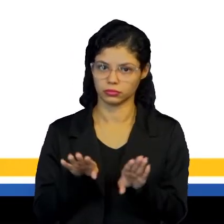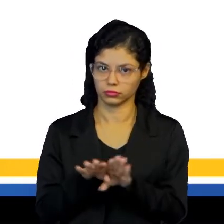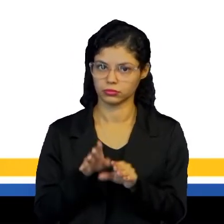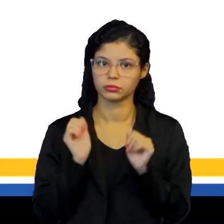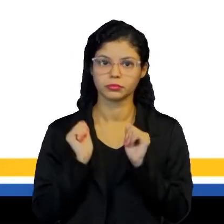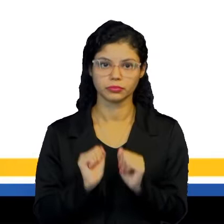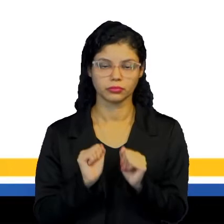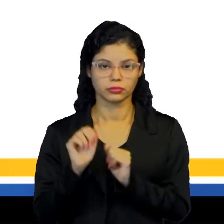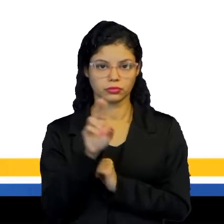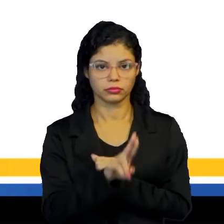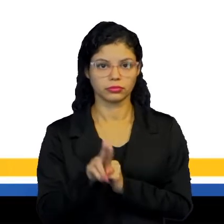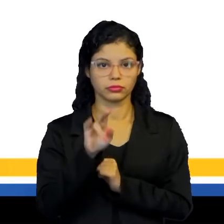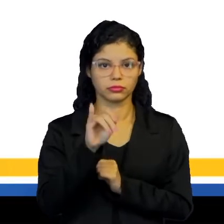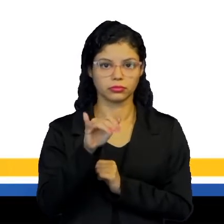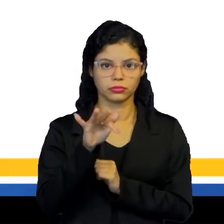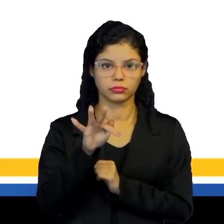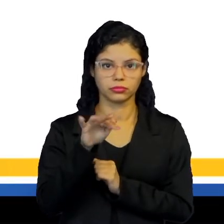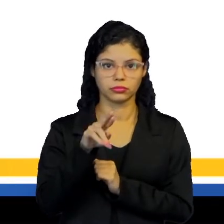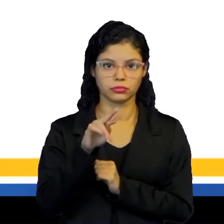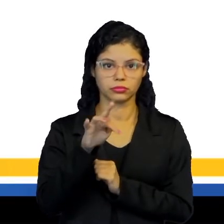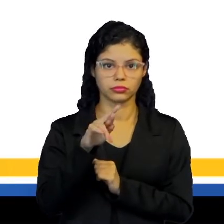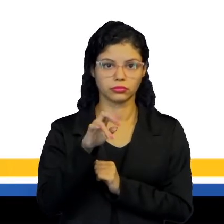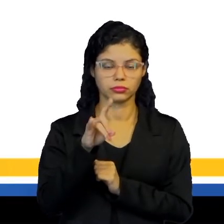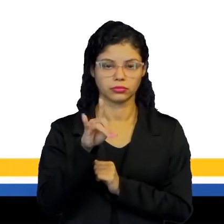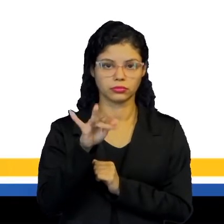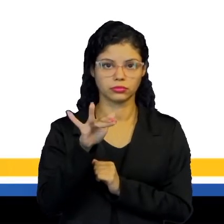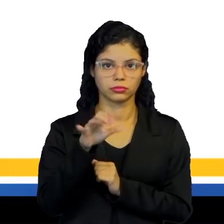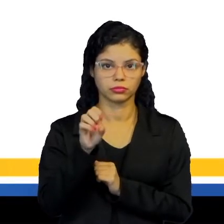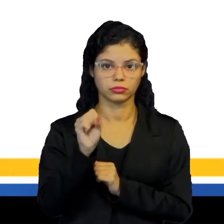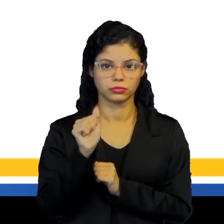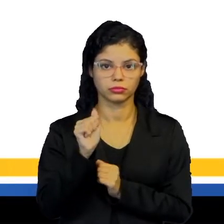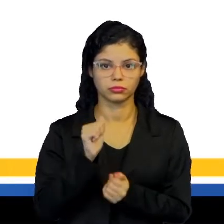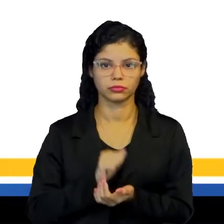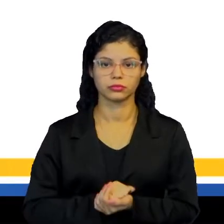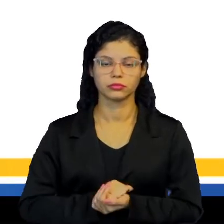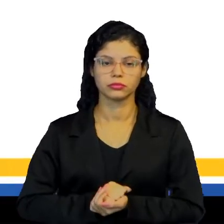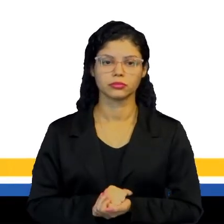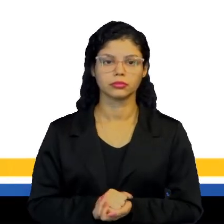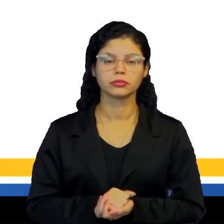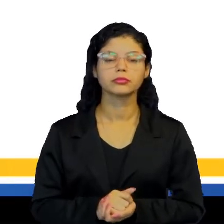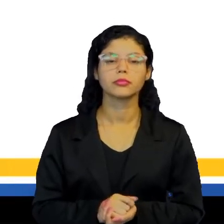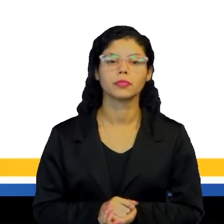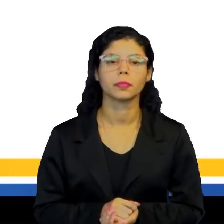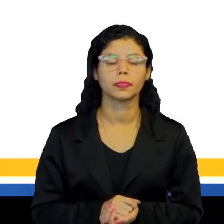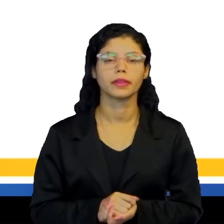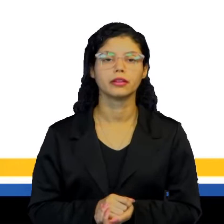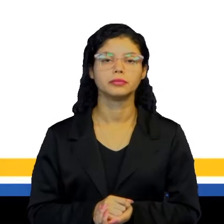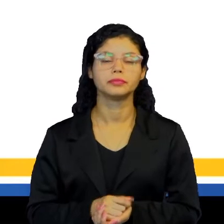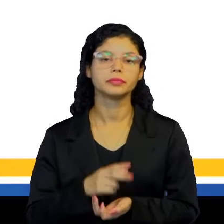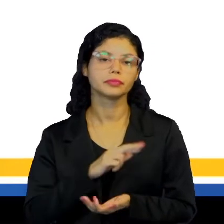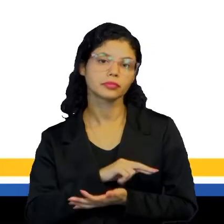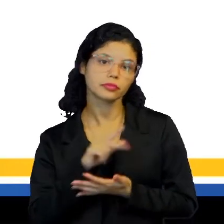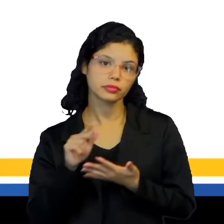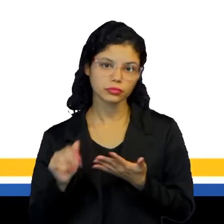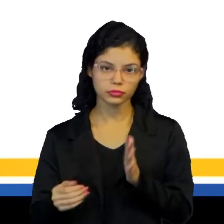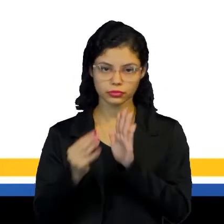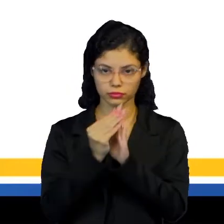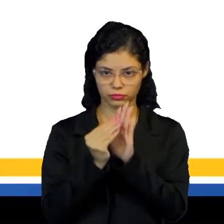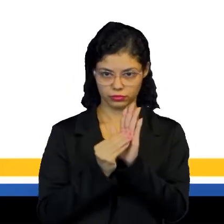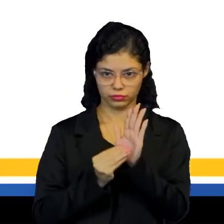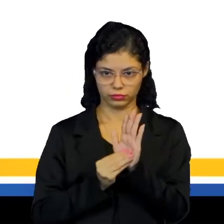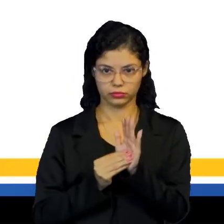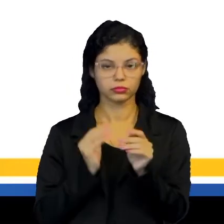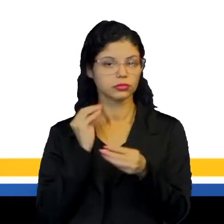é possível utilizar infográficos, tá? E aí, nós vamos ter vários dados e